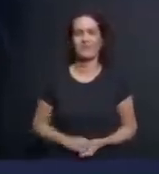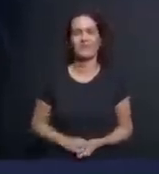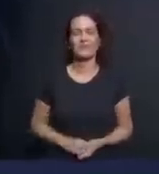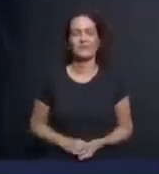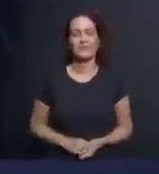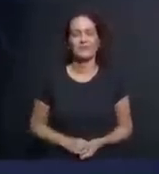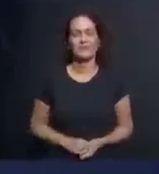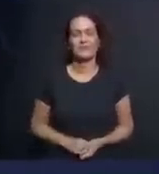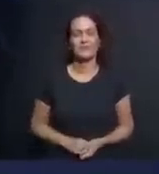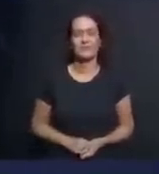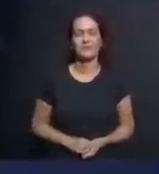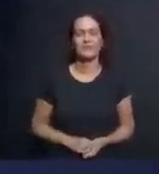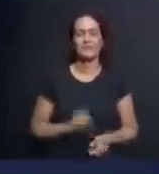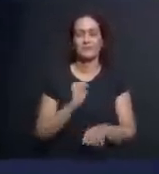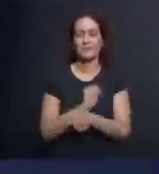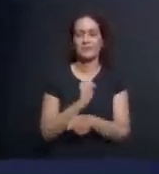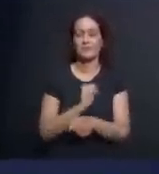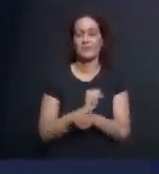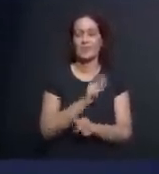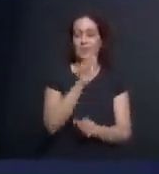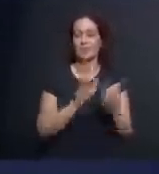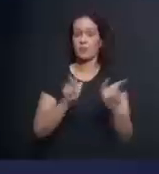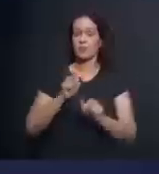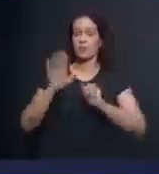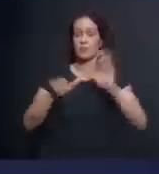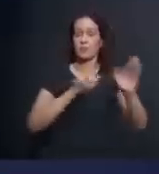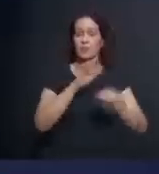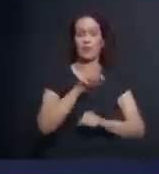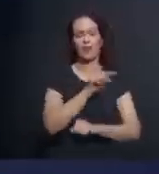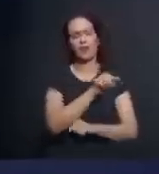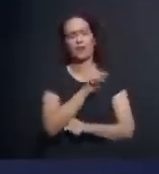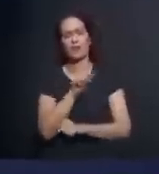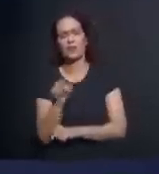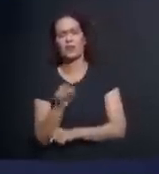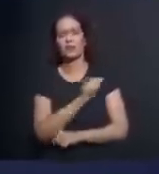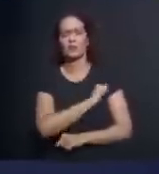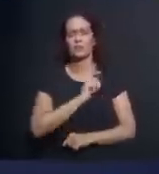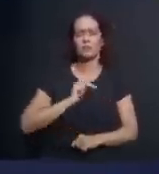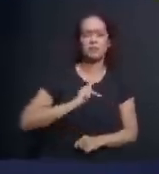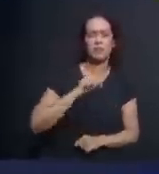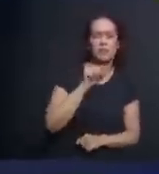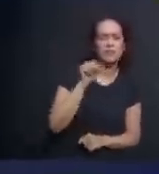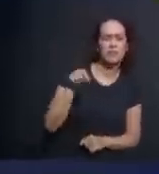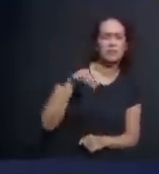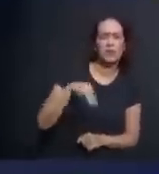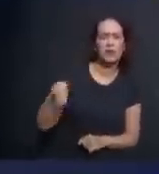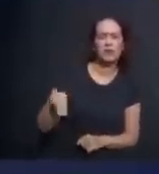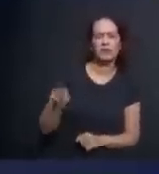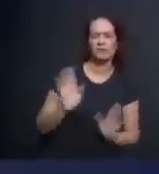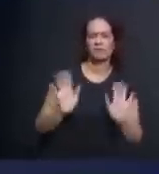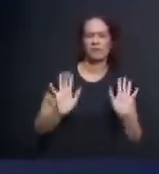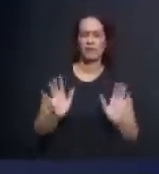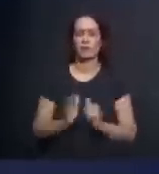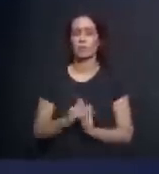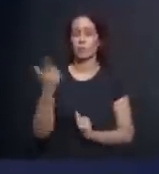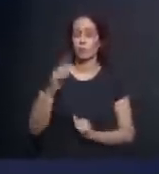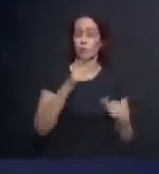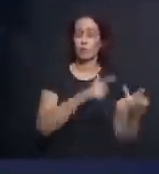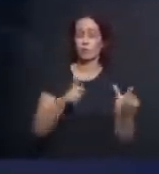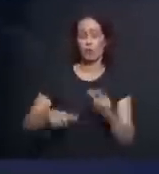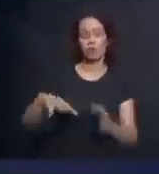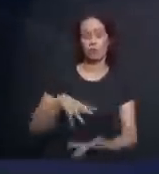Não espere as pessoas te chamarem de apóstolo, de profeta ou de mestre para você viver como um. Em outros lugares do mundo é mais fácil. Por